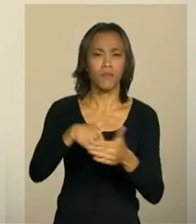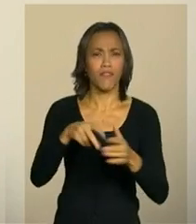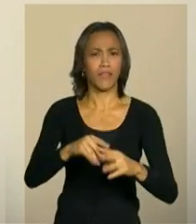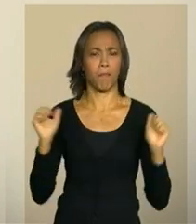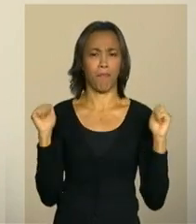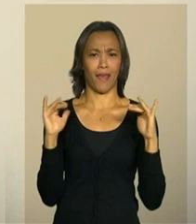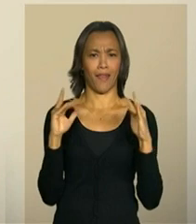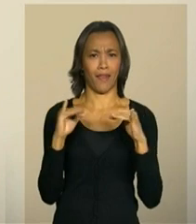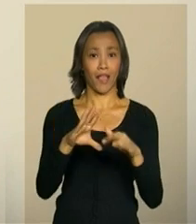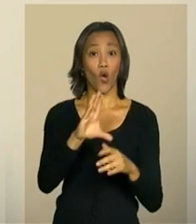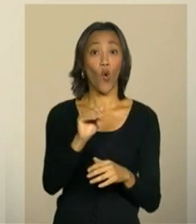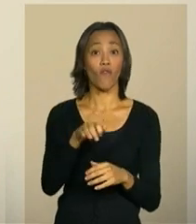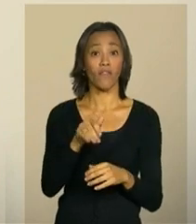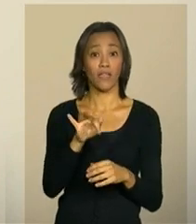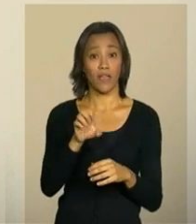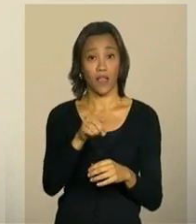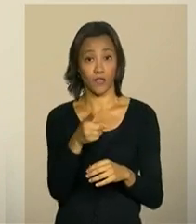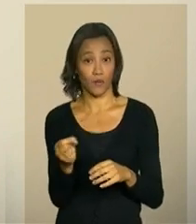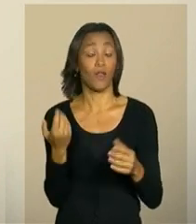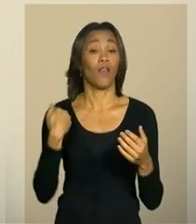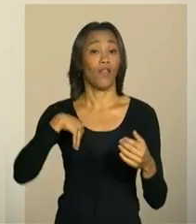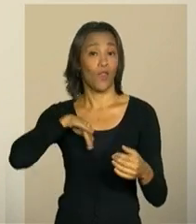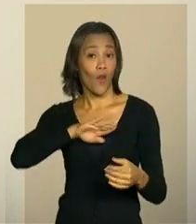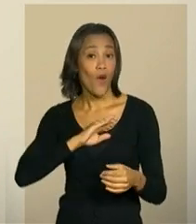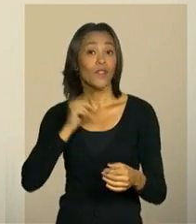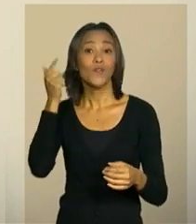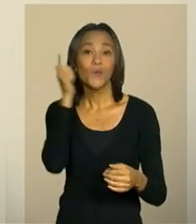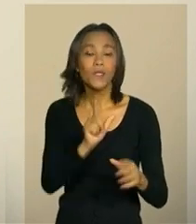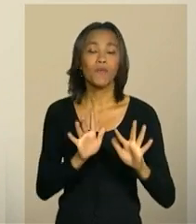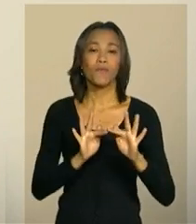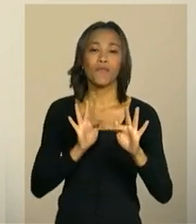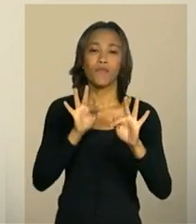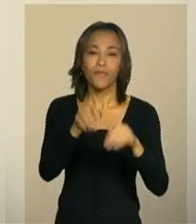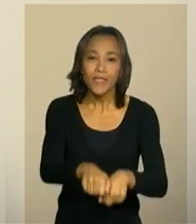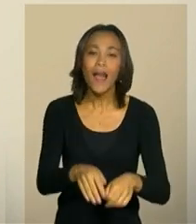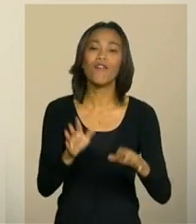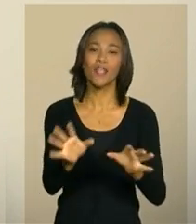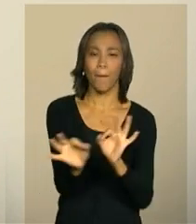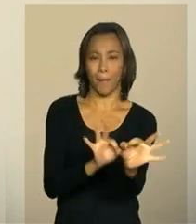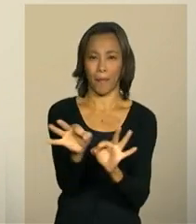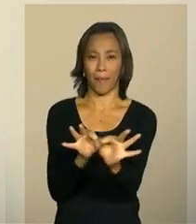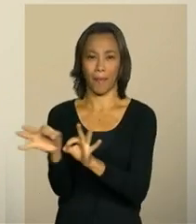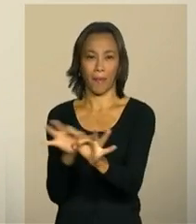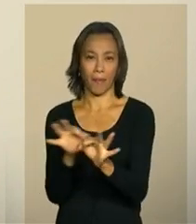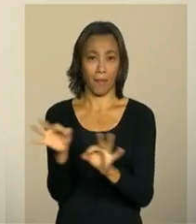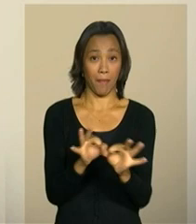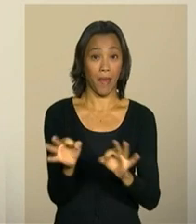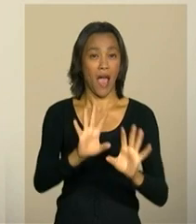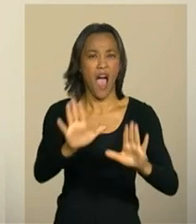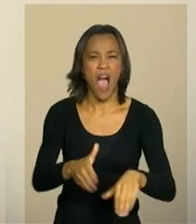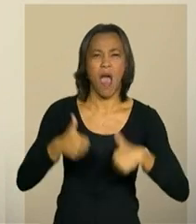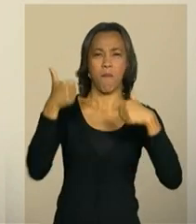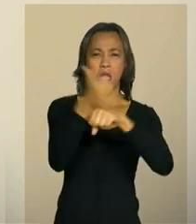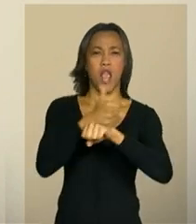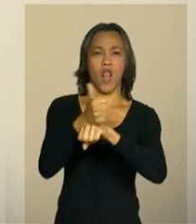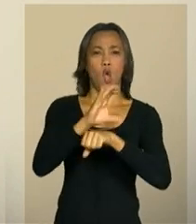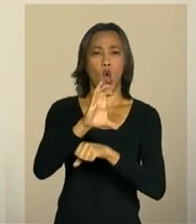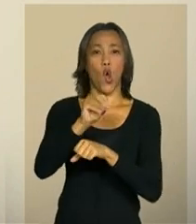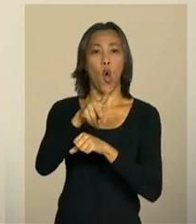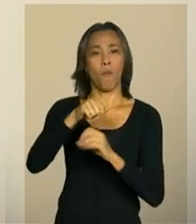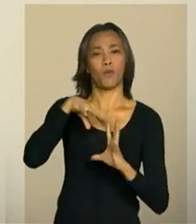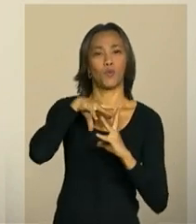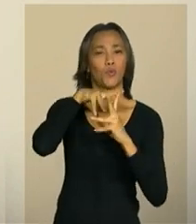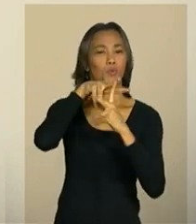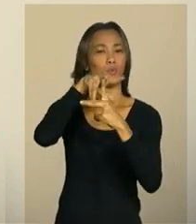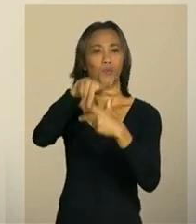Copa das Confederações entramos na reta final de preparação para realizar a melhor copa do mundo